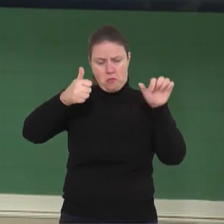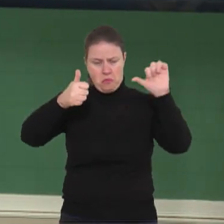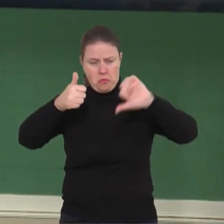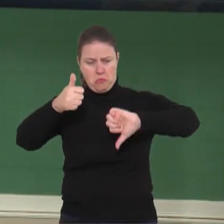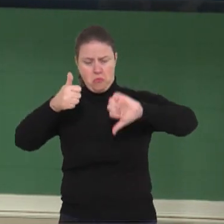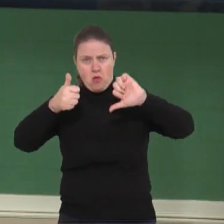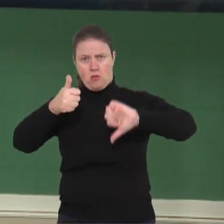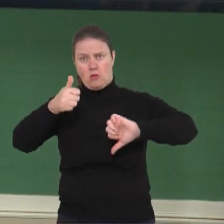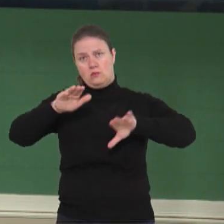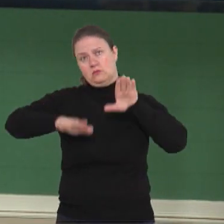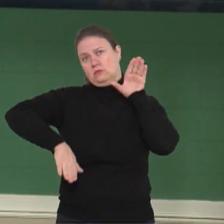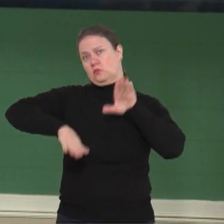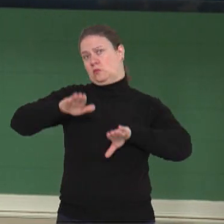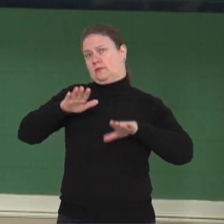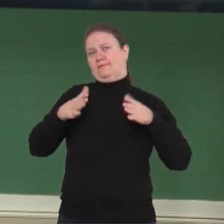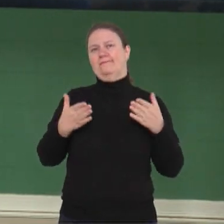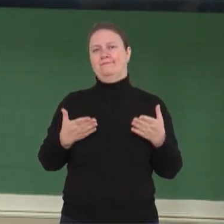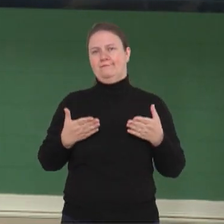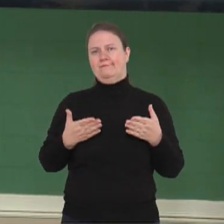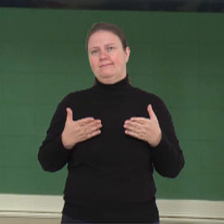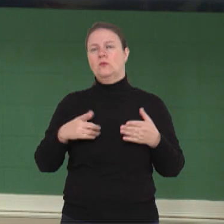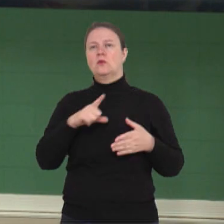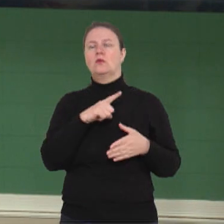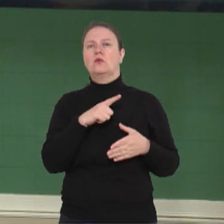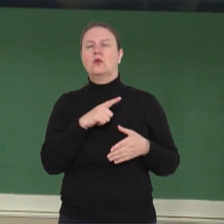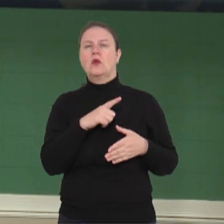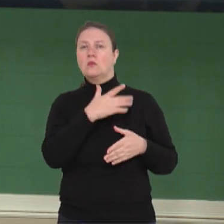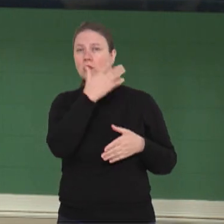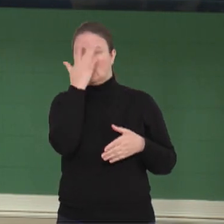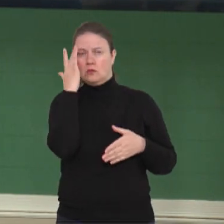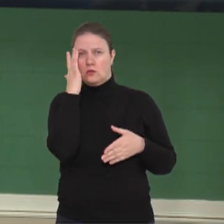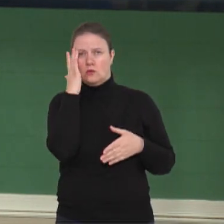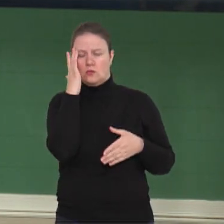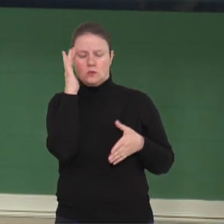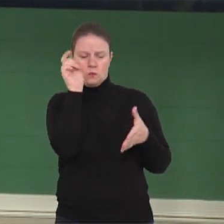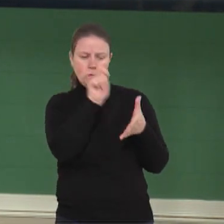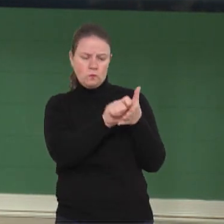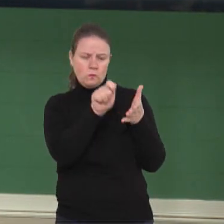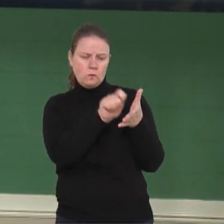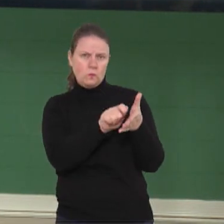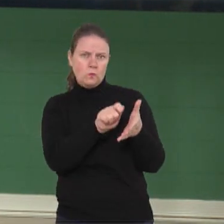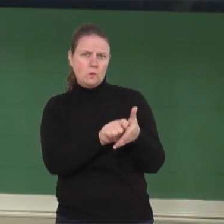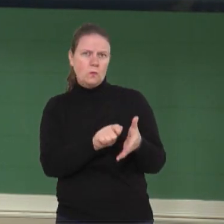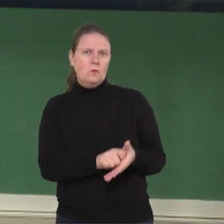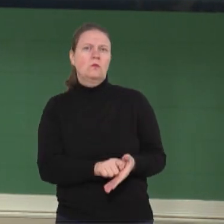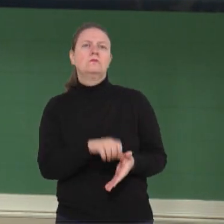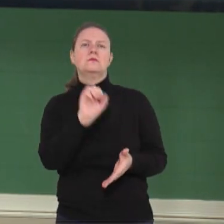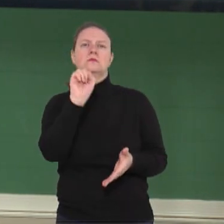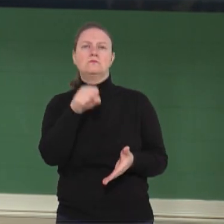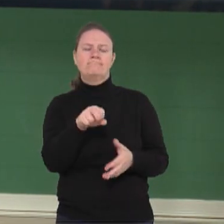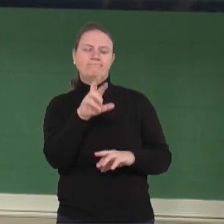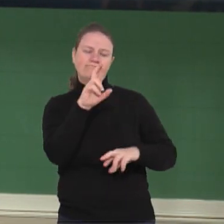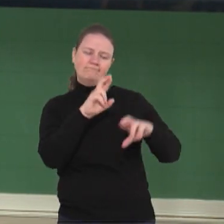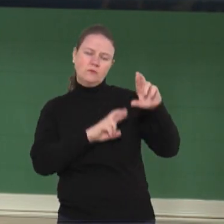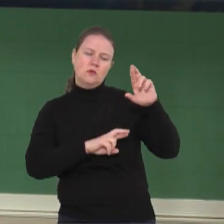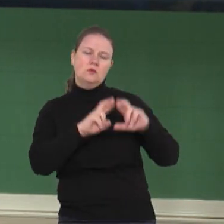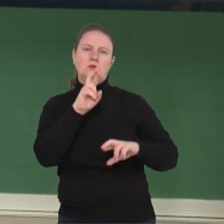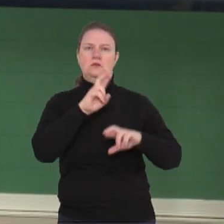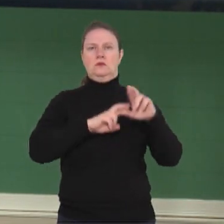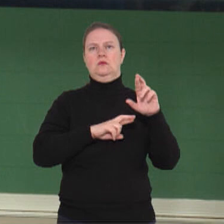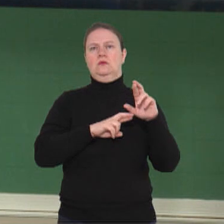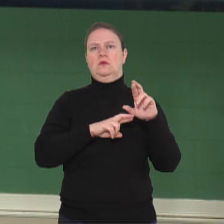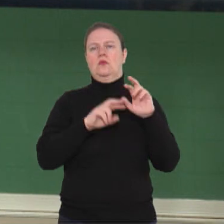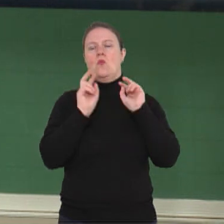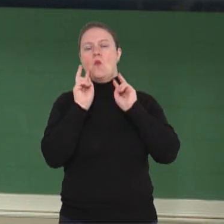também negativos. Né? Então, o resenhista, ele é sim alguém que analisa,